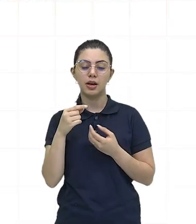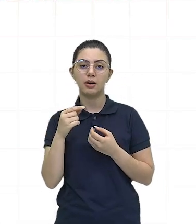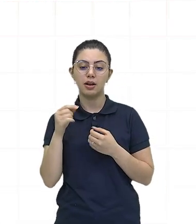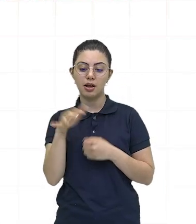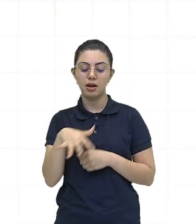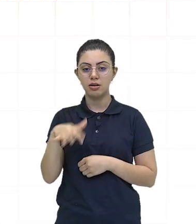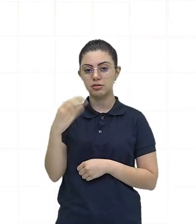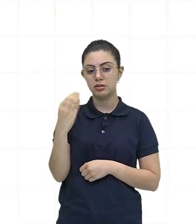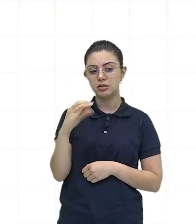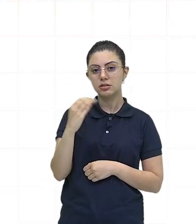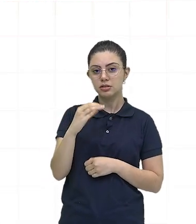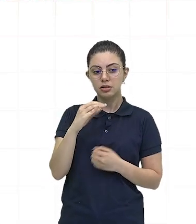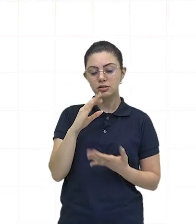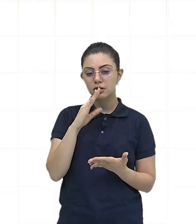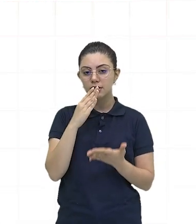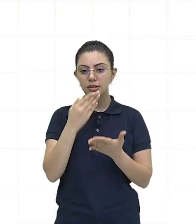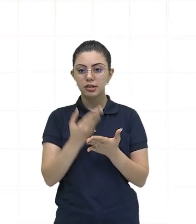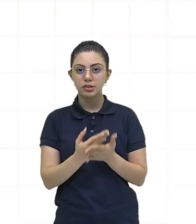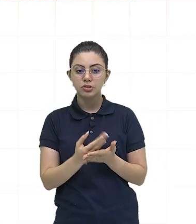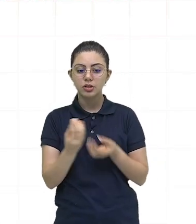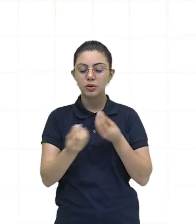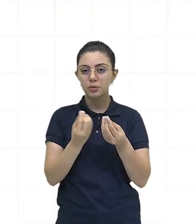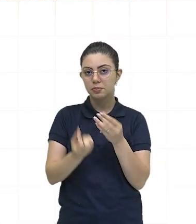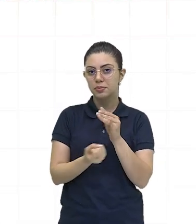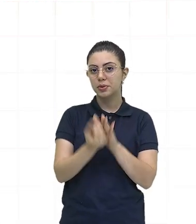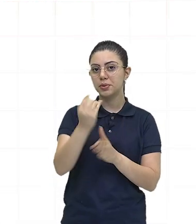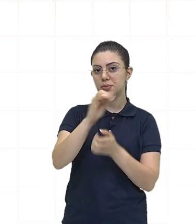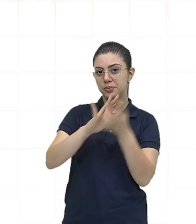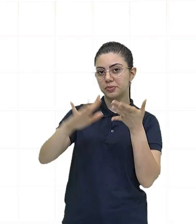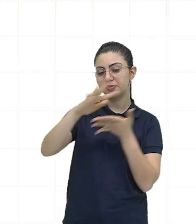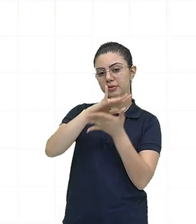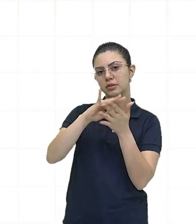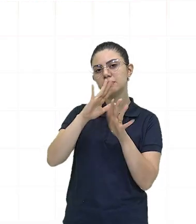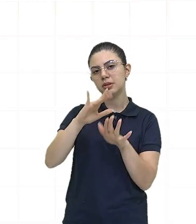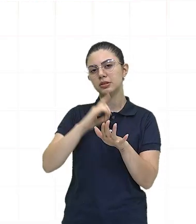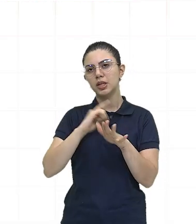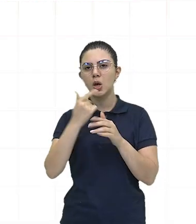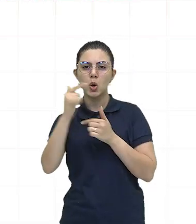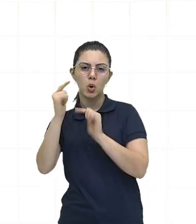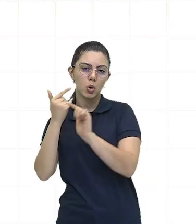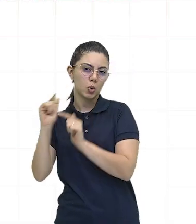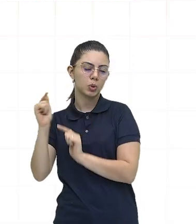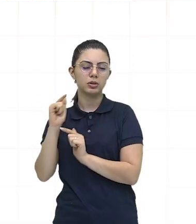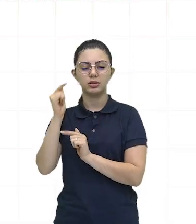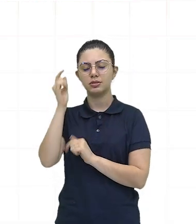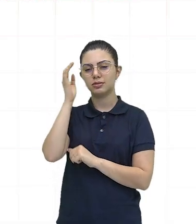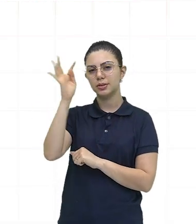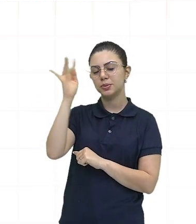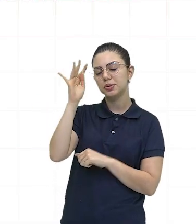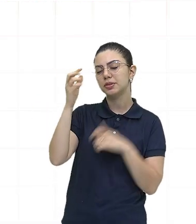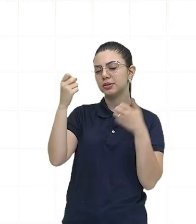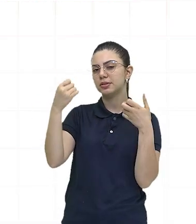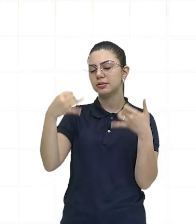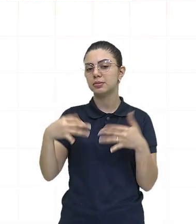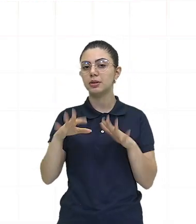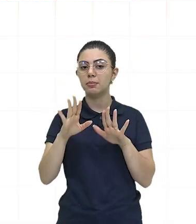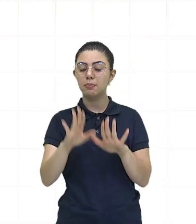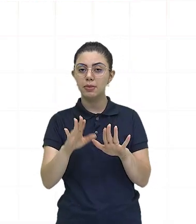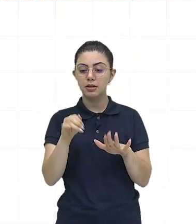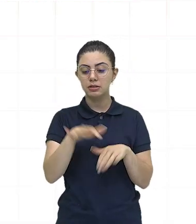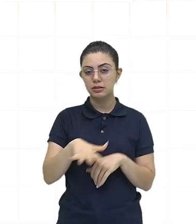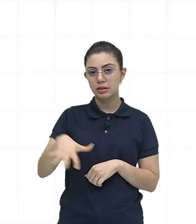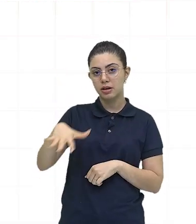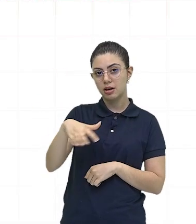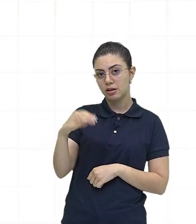sobre a origem e a evolução do universo. Existem muitas outras teorias, muitas outras explicações, mas para